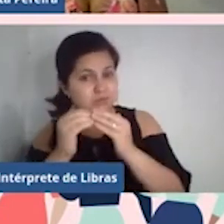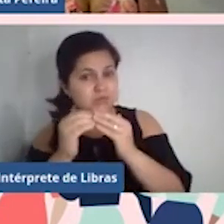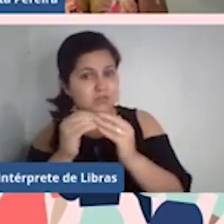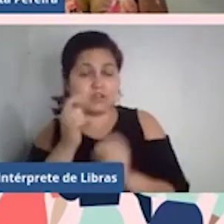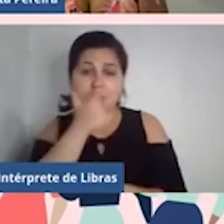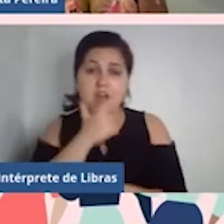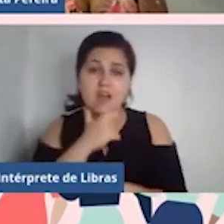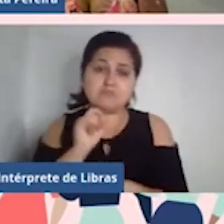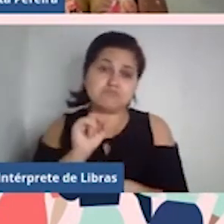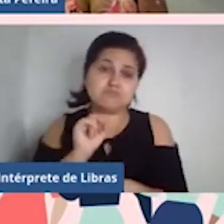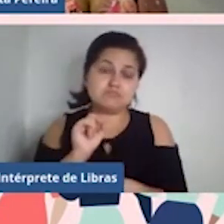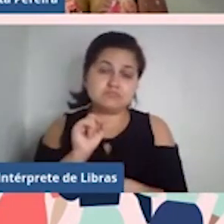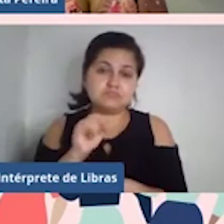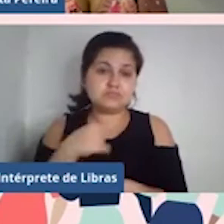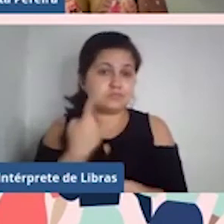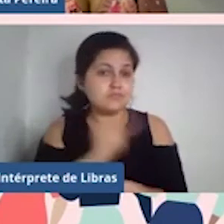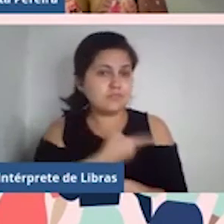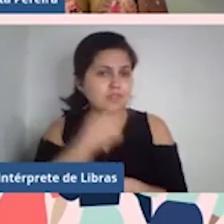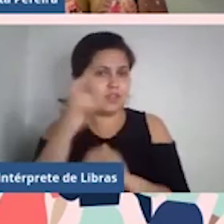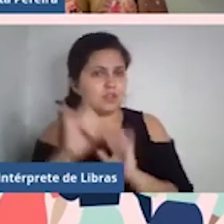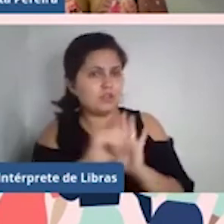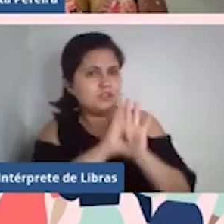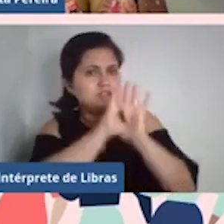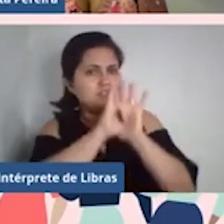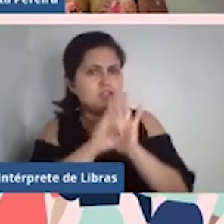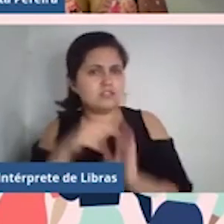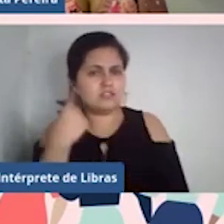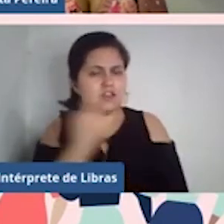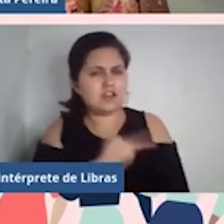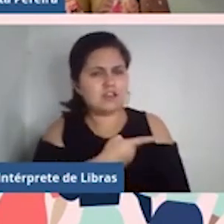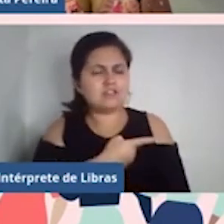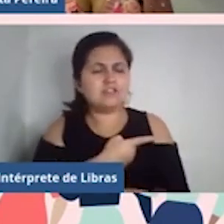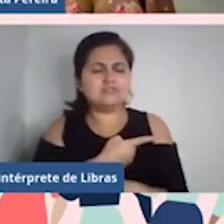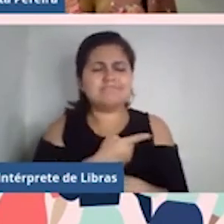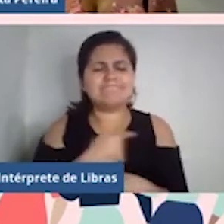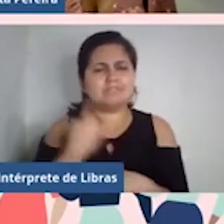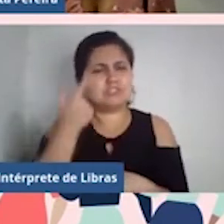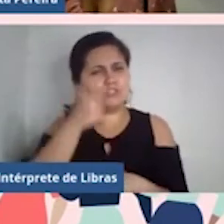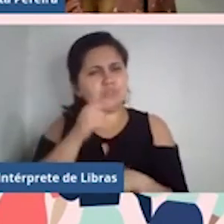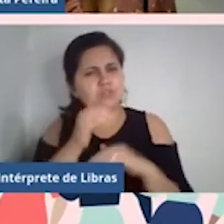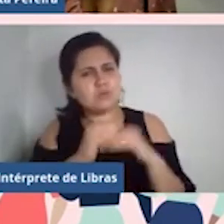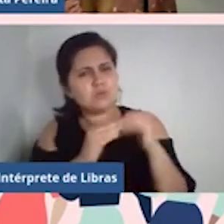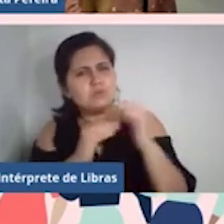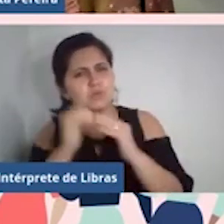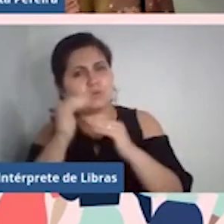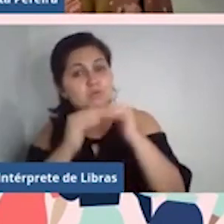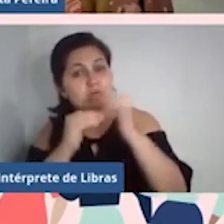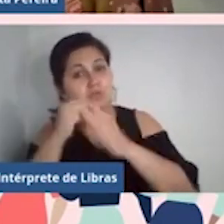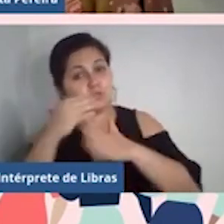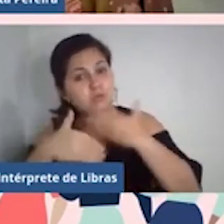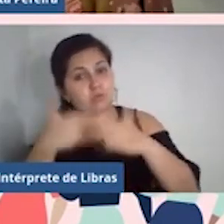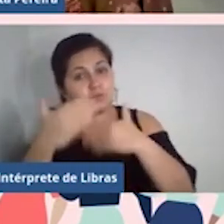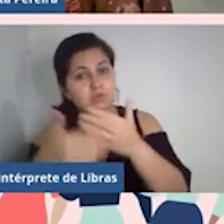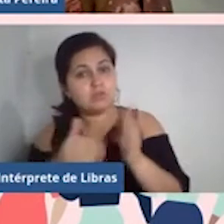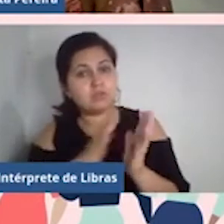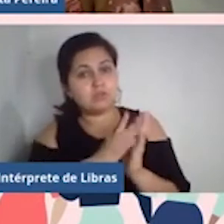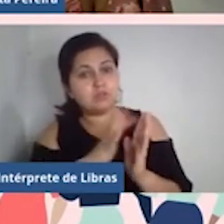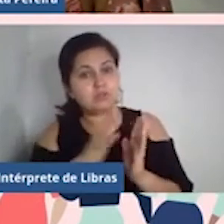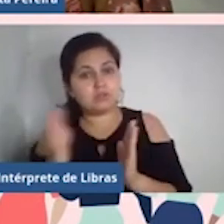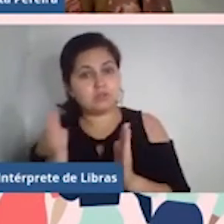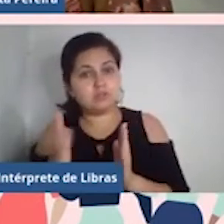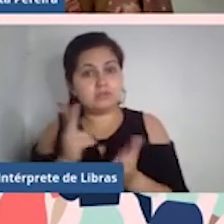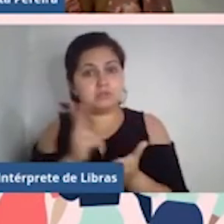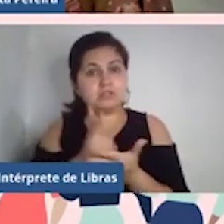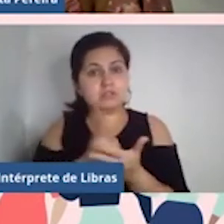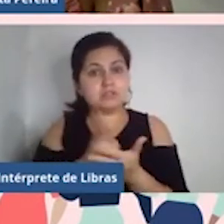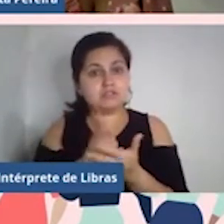Acho que a nossa identidade, a nossa subjetividade, a gente vai construindo no decorrer do tempo. E sempre a gente